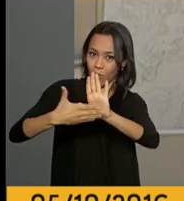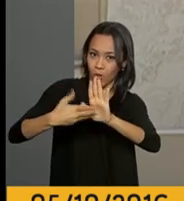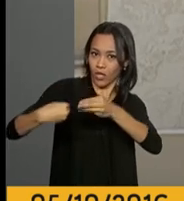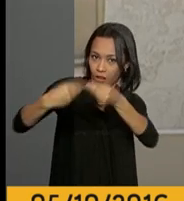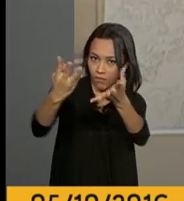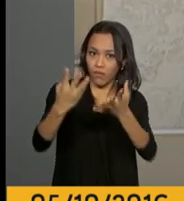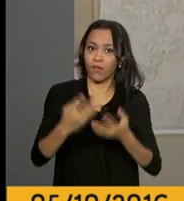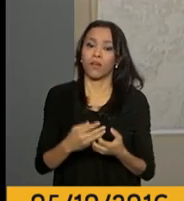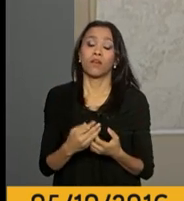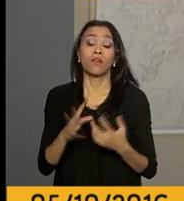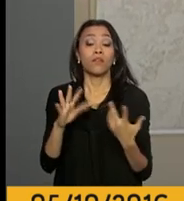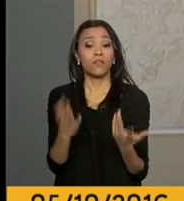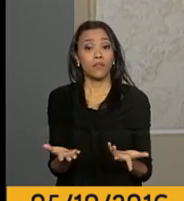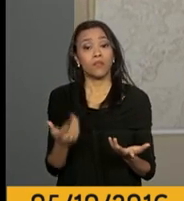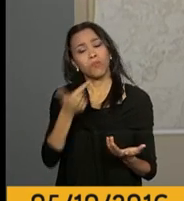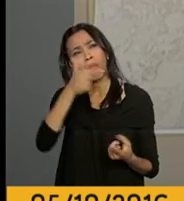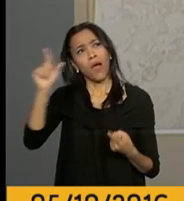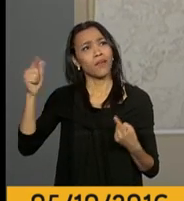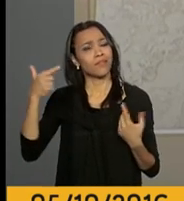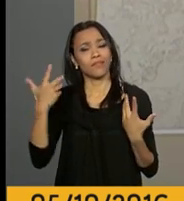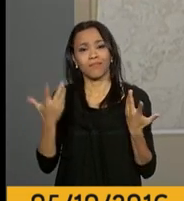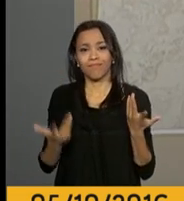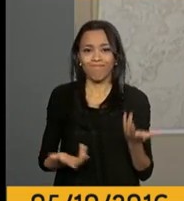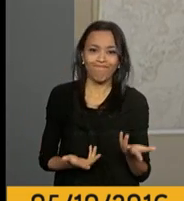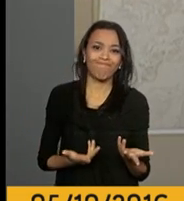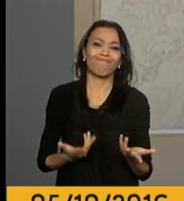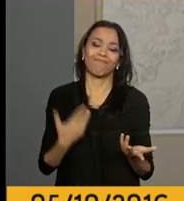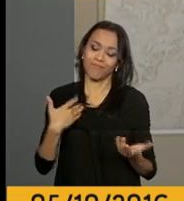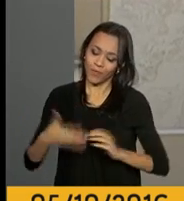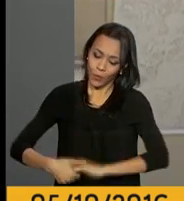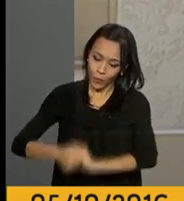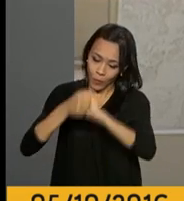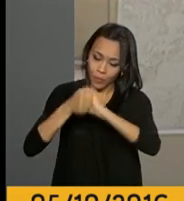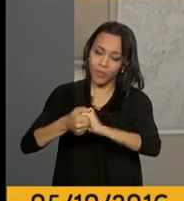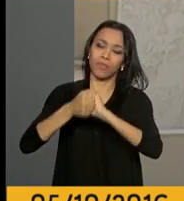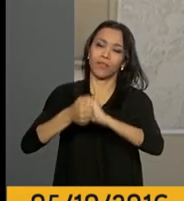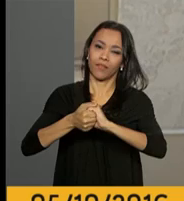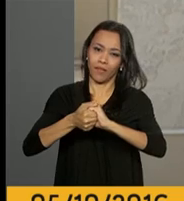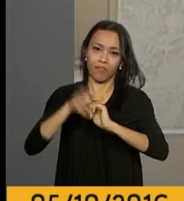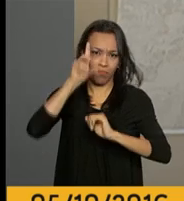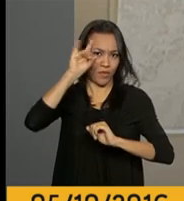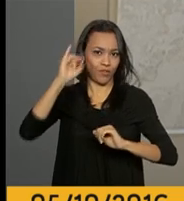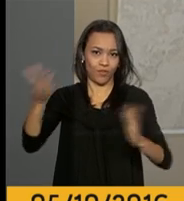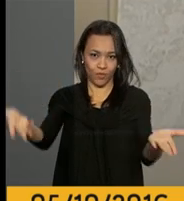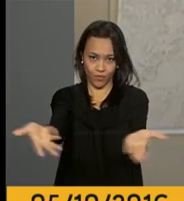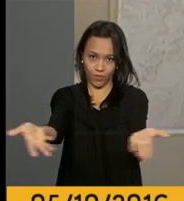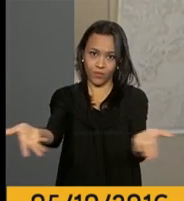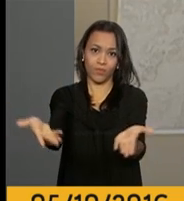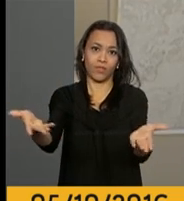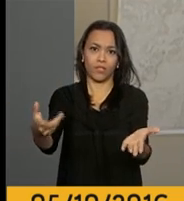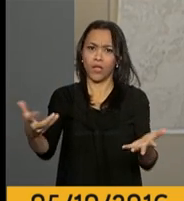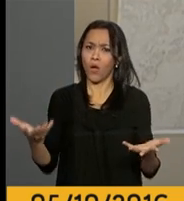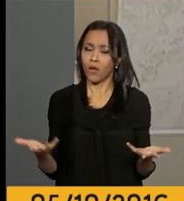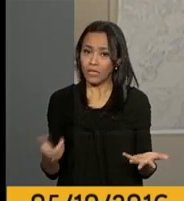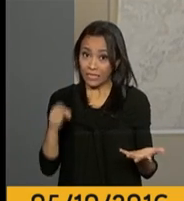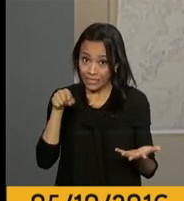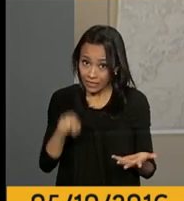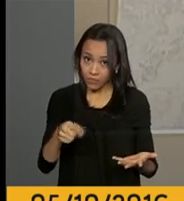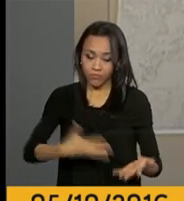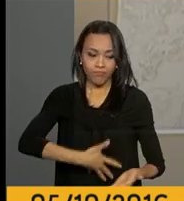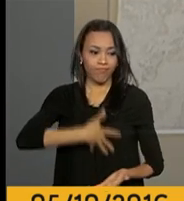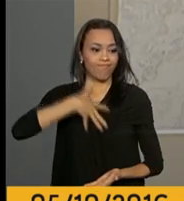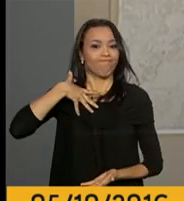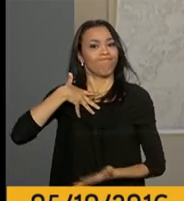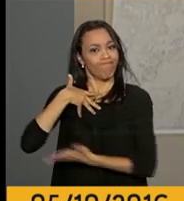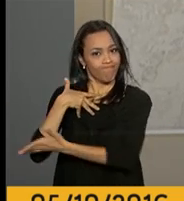Presidente ministra Carmen lúci eu quero cumprimentá-la por esta iniciativa dizer que isto engrandece as nossas